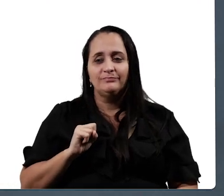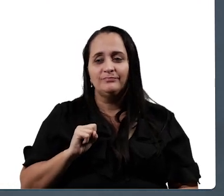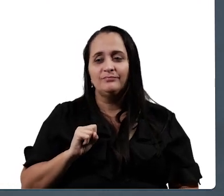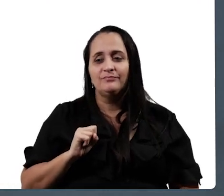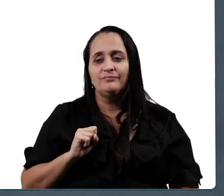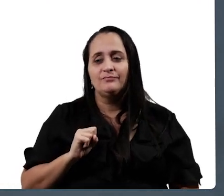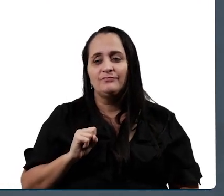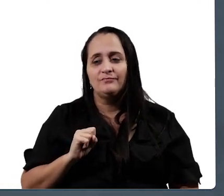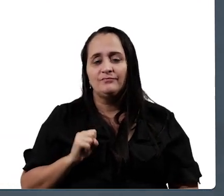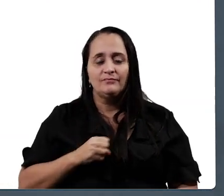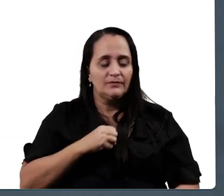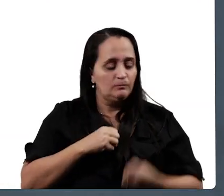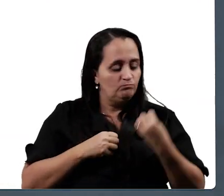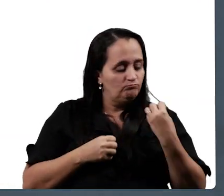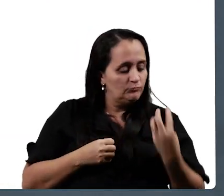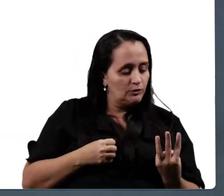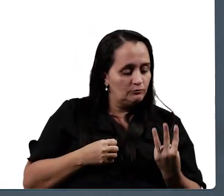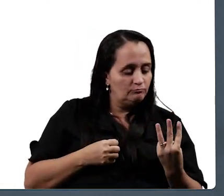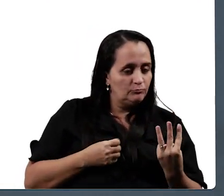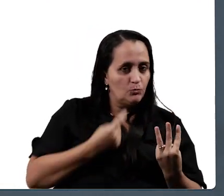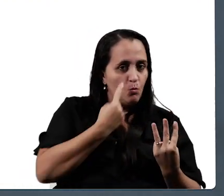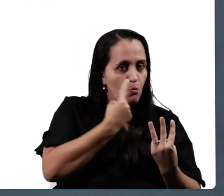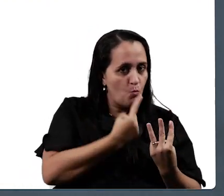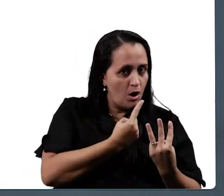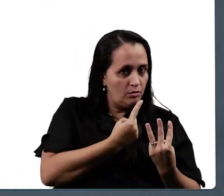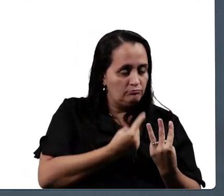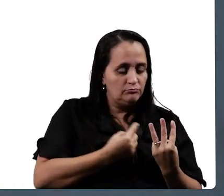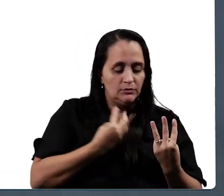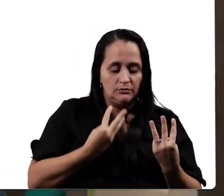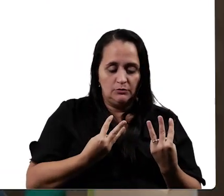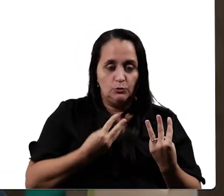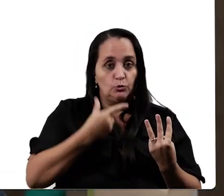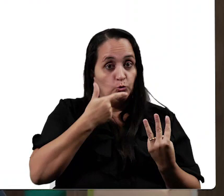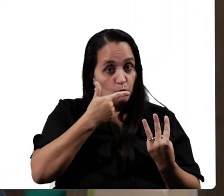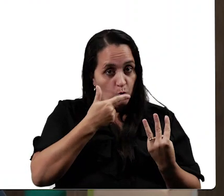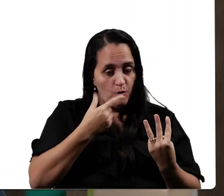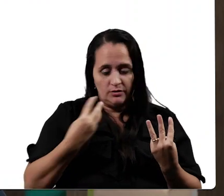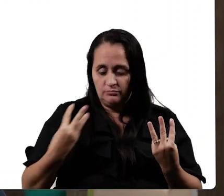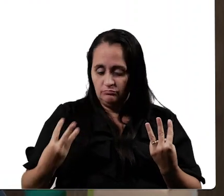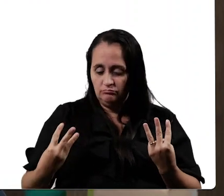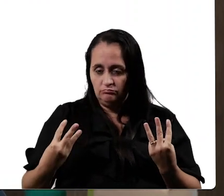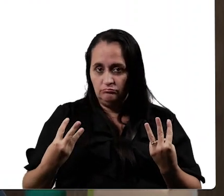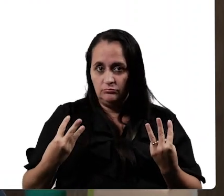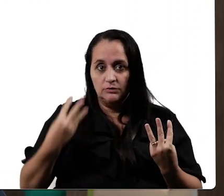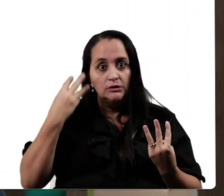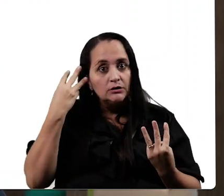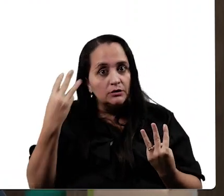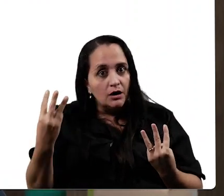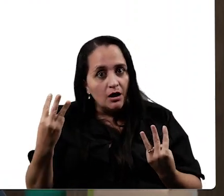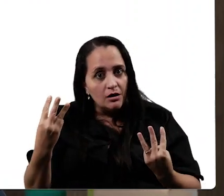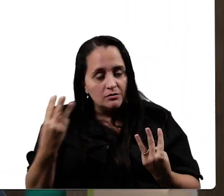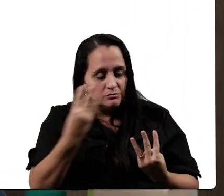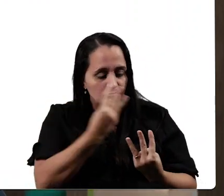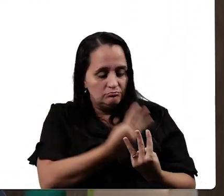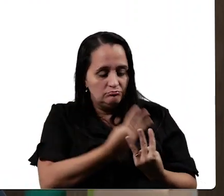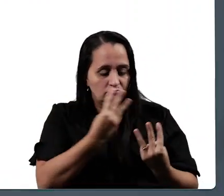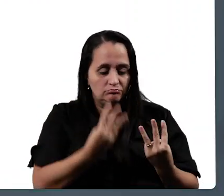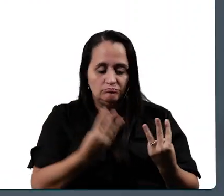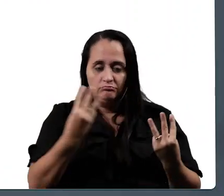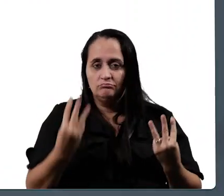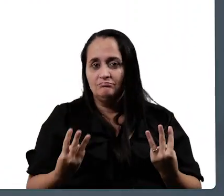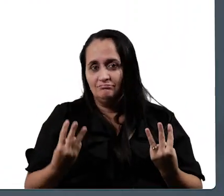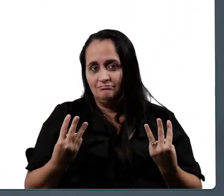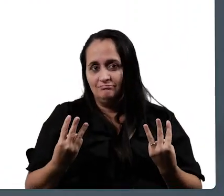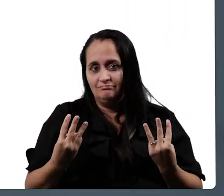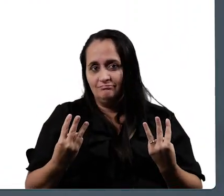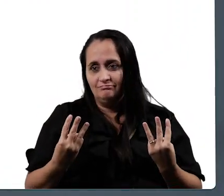três uma vez três duas vezes três três vezes estão entendendo se